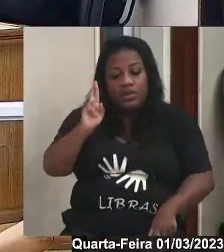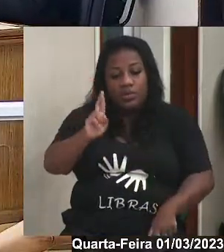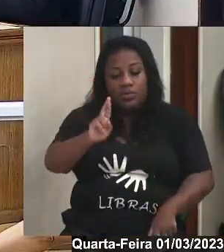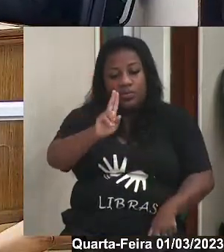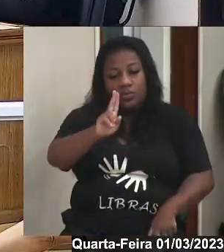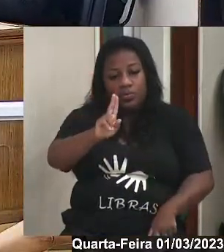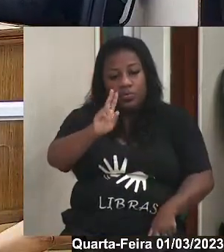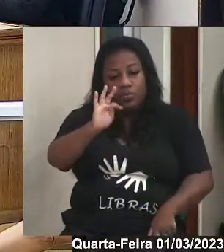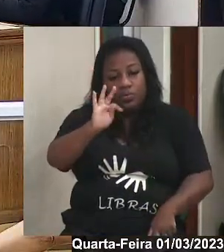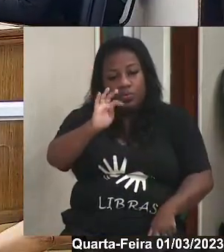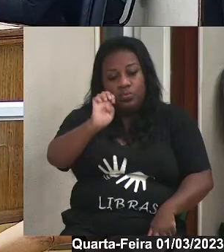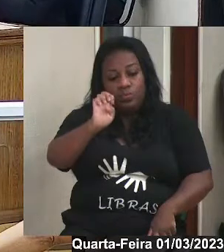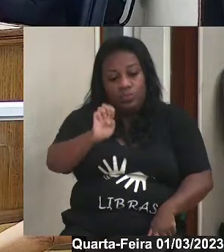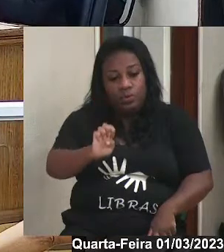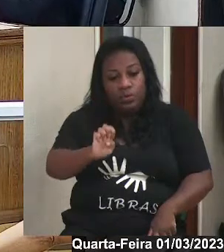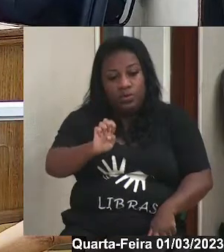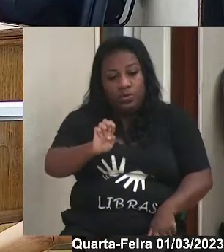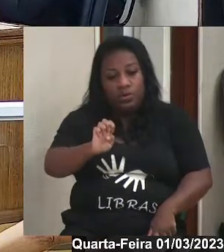do Marcos,